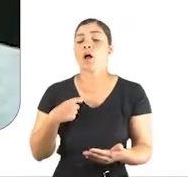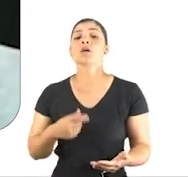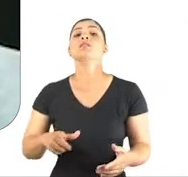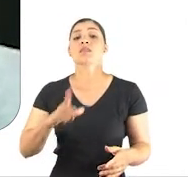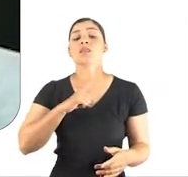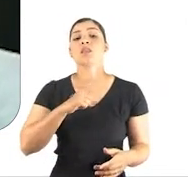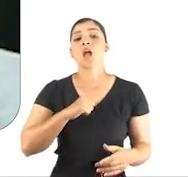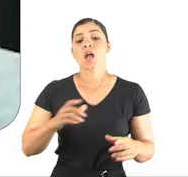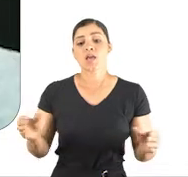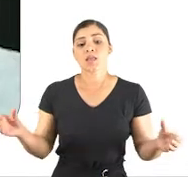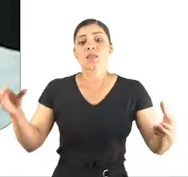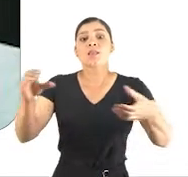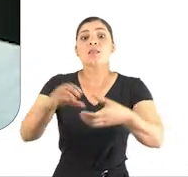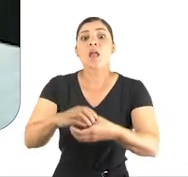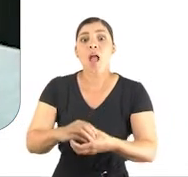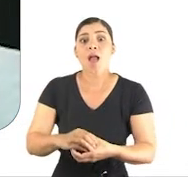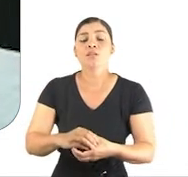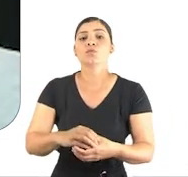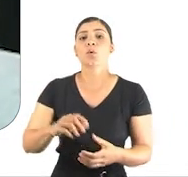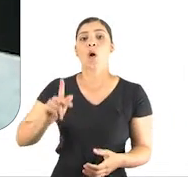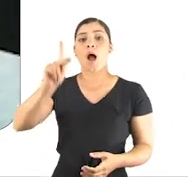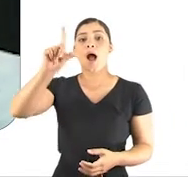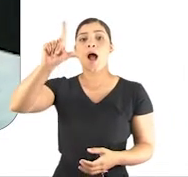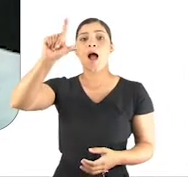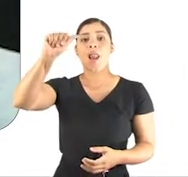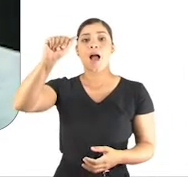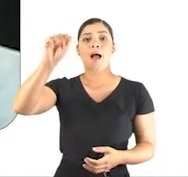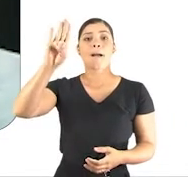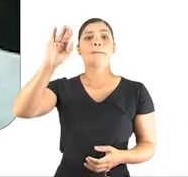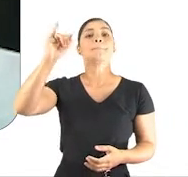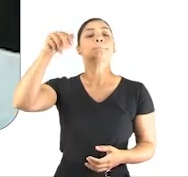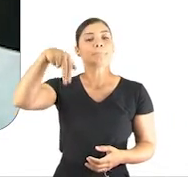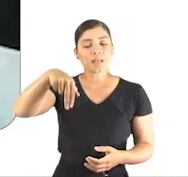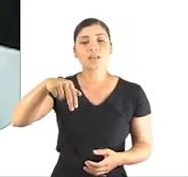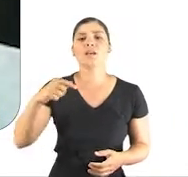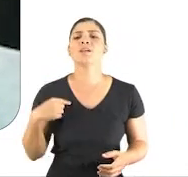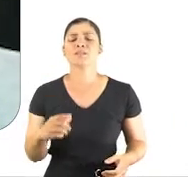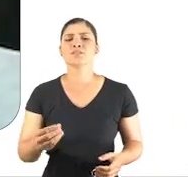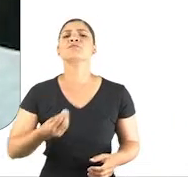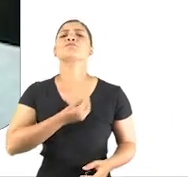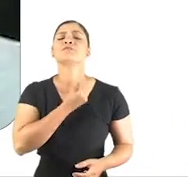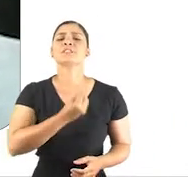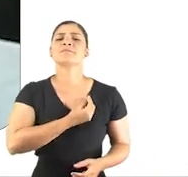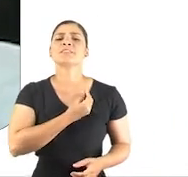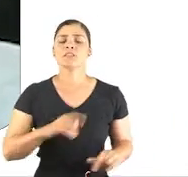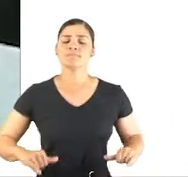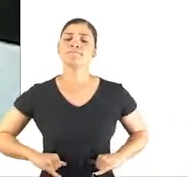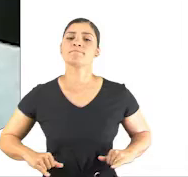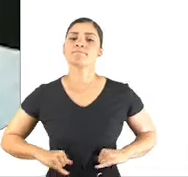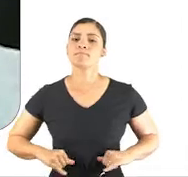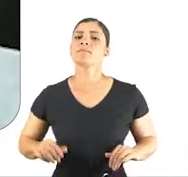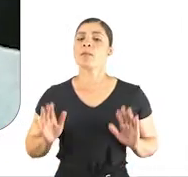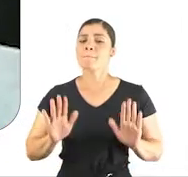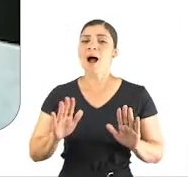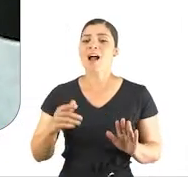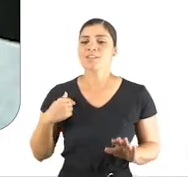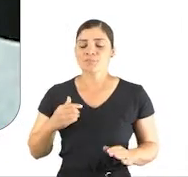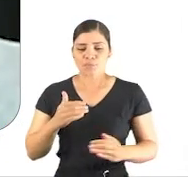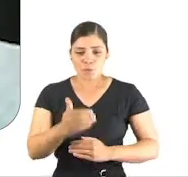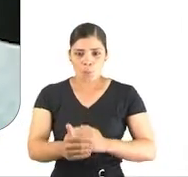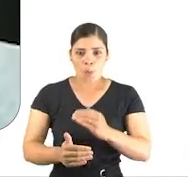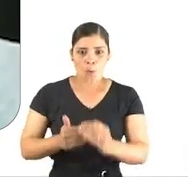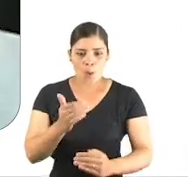Klabin, imersos, vivendo essa dor, e o reflexo disso foi sensacional. E quando nós entregamos o piloto,